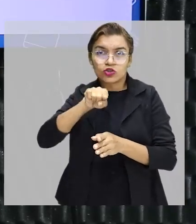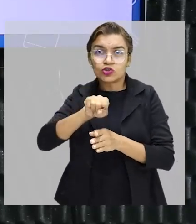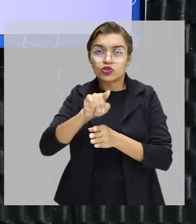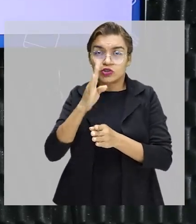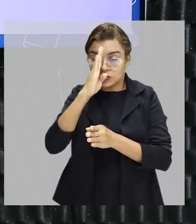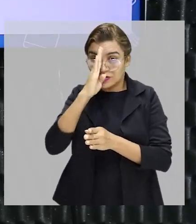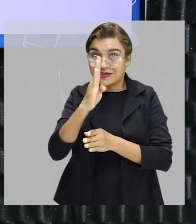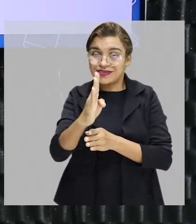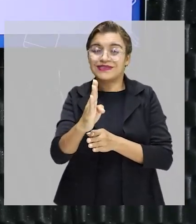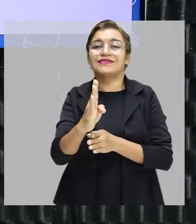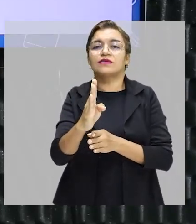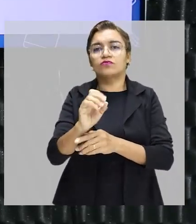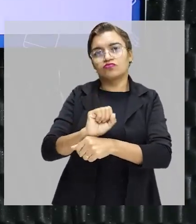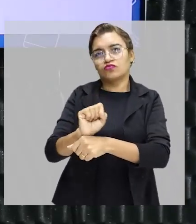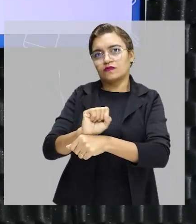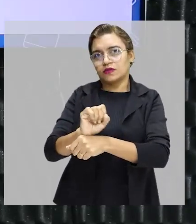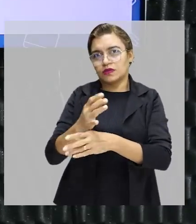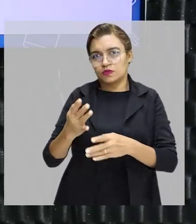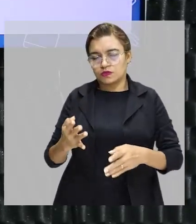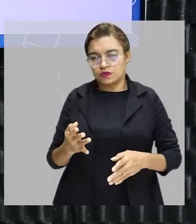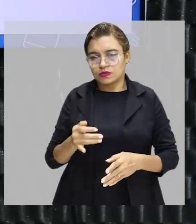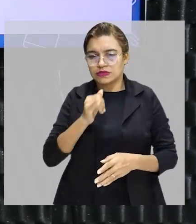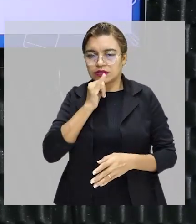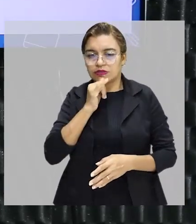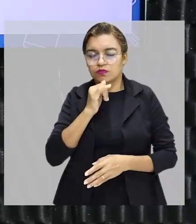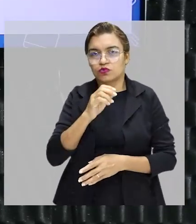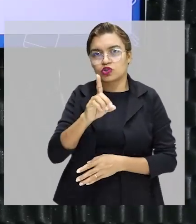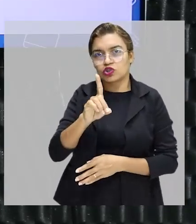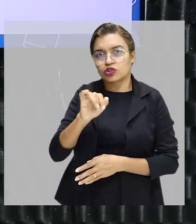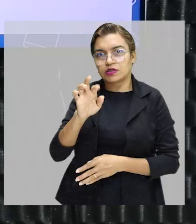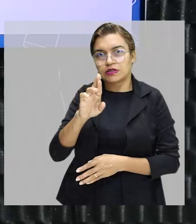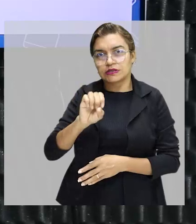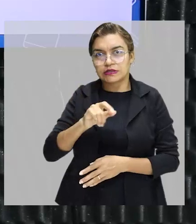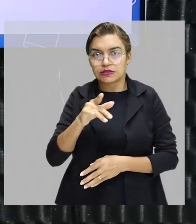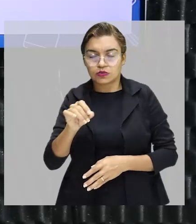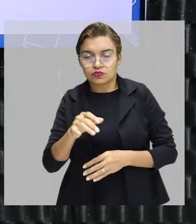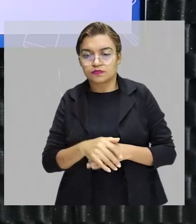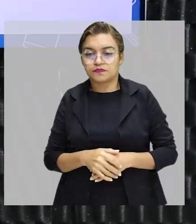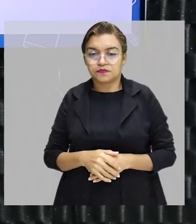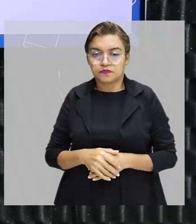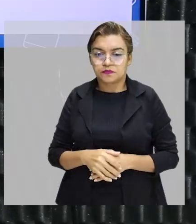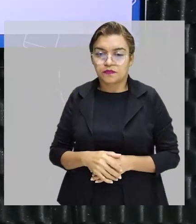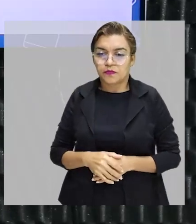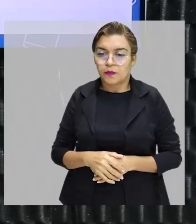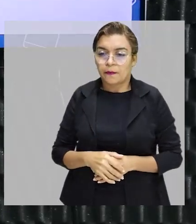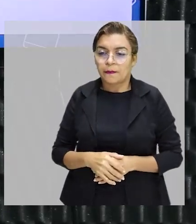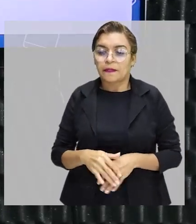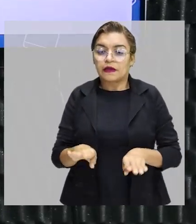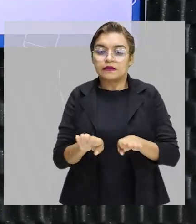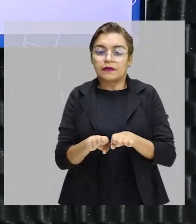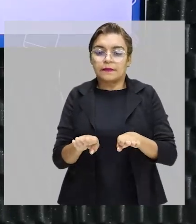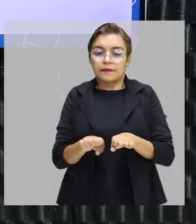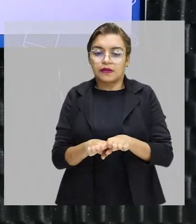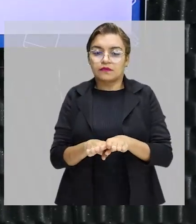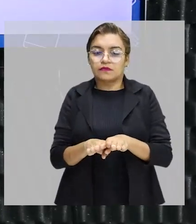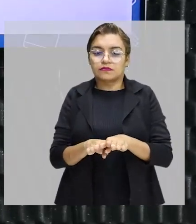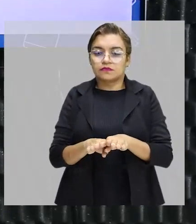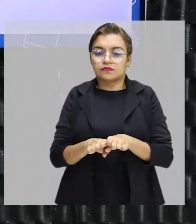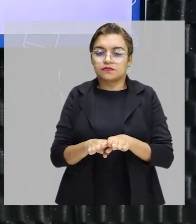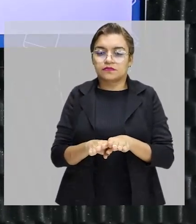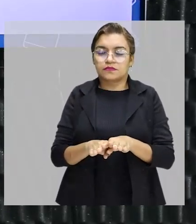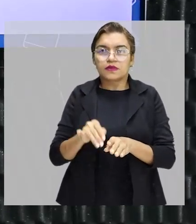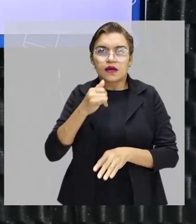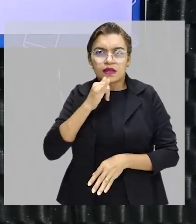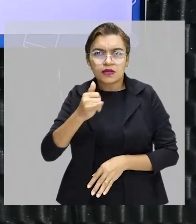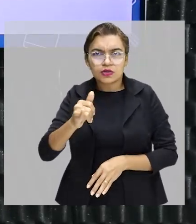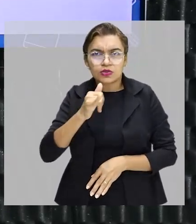Não, não. Na ignição, quando a energia elétrica, turma, se a gente está falando de combustíveis fósseis, não é